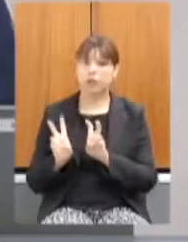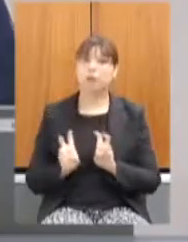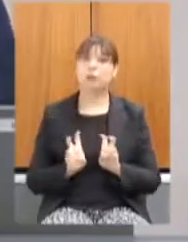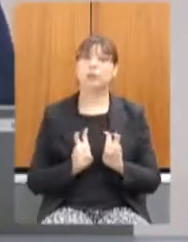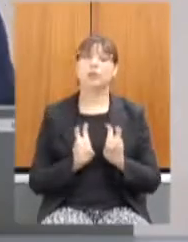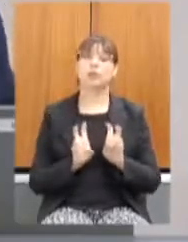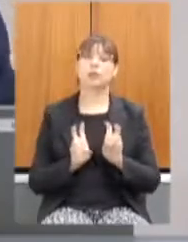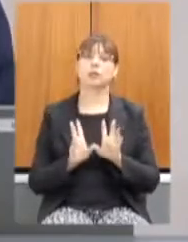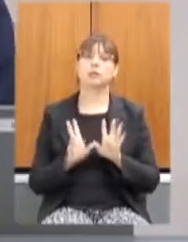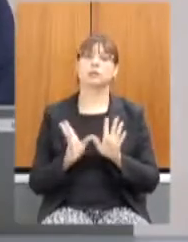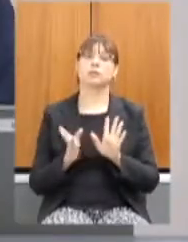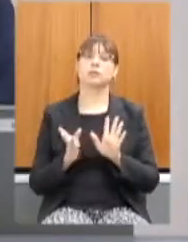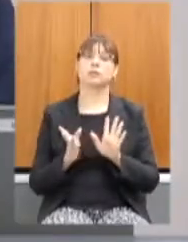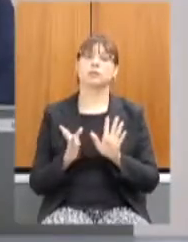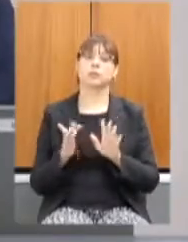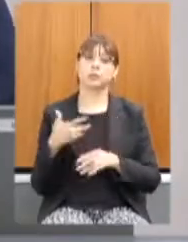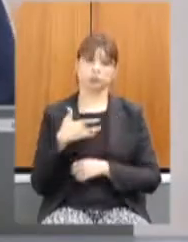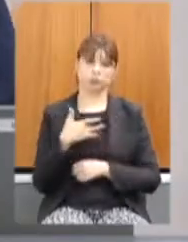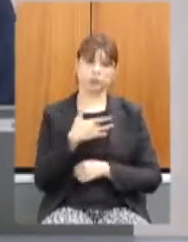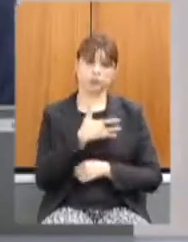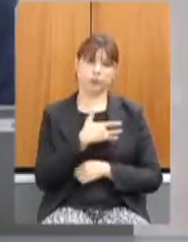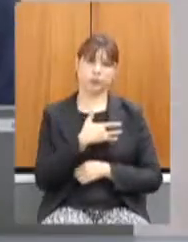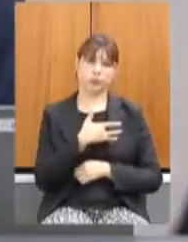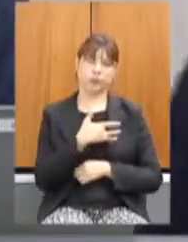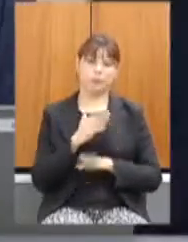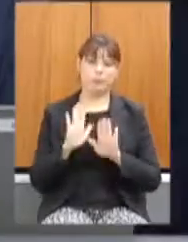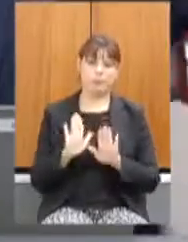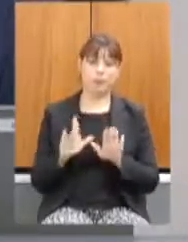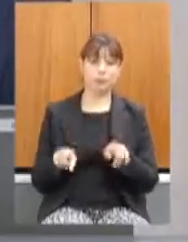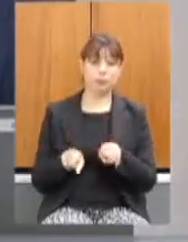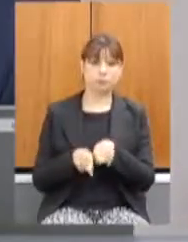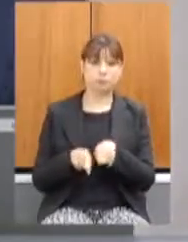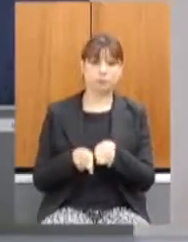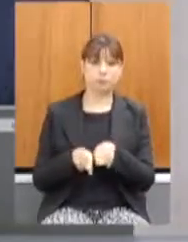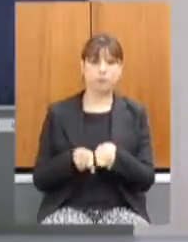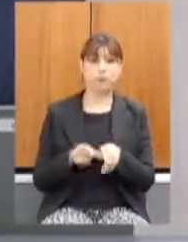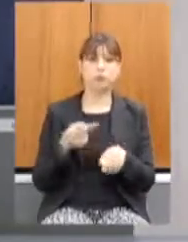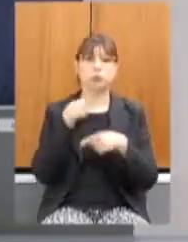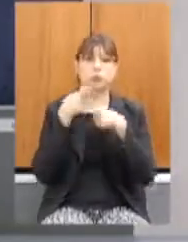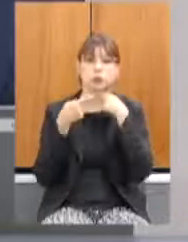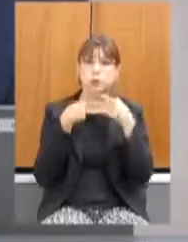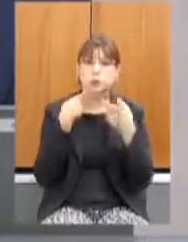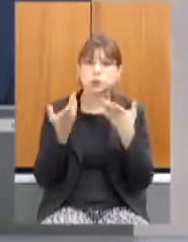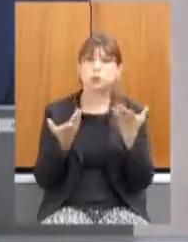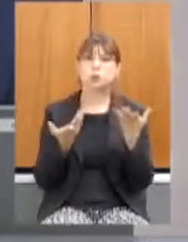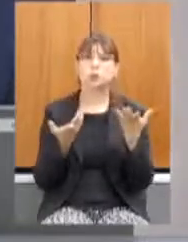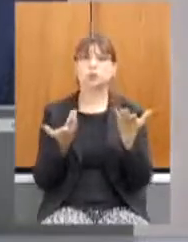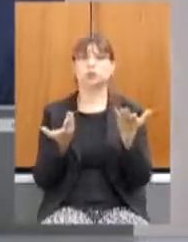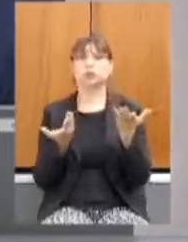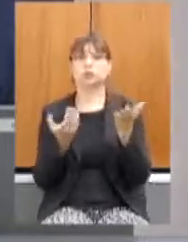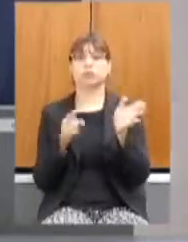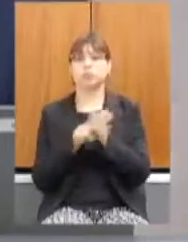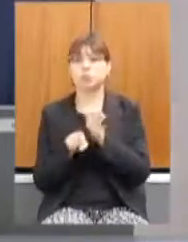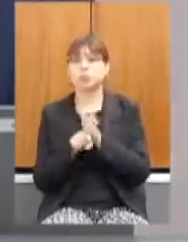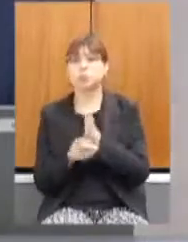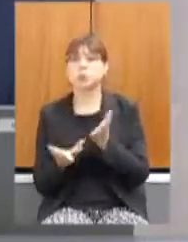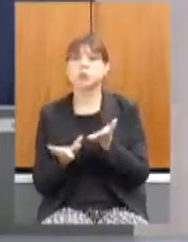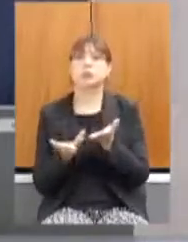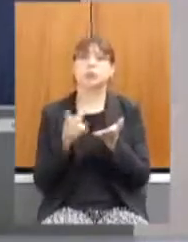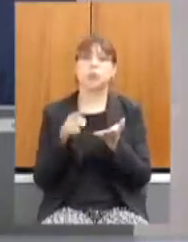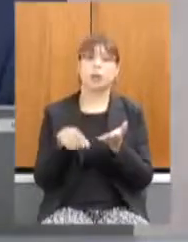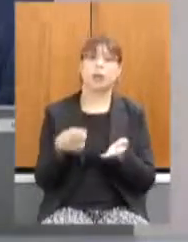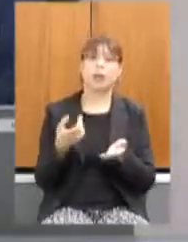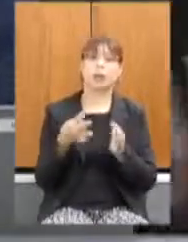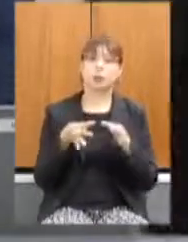a gente tem procurado levar ao Senhor todo e qualquer questionamento que nos chega através dos deputados